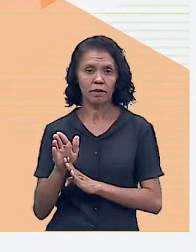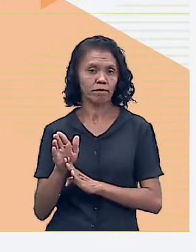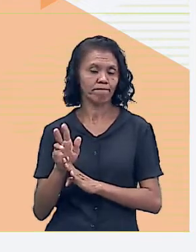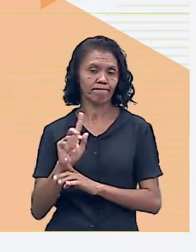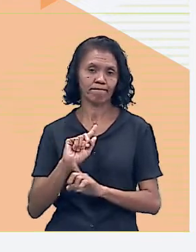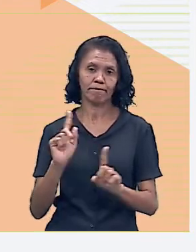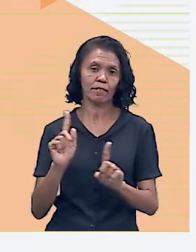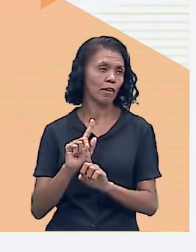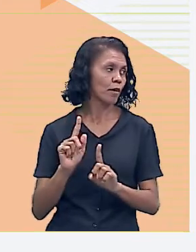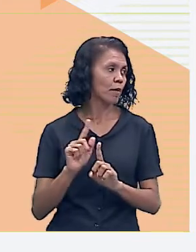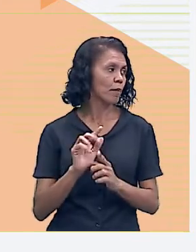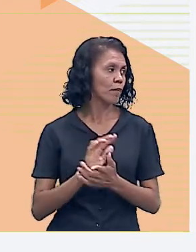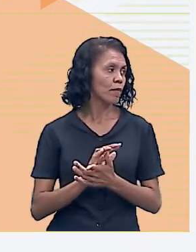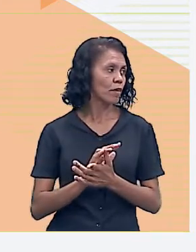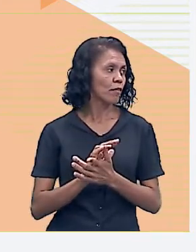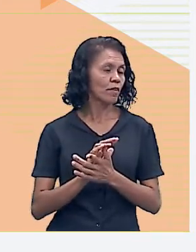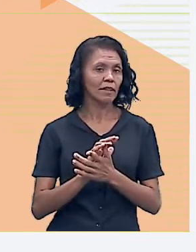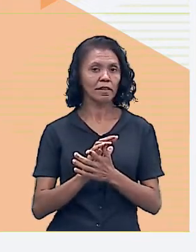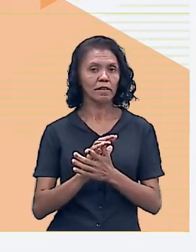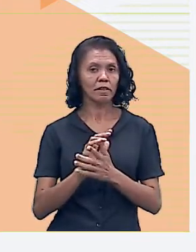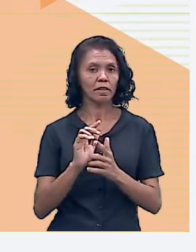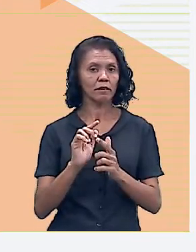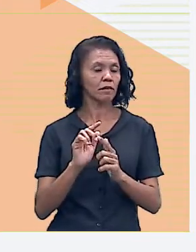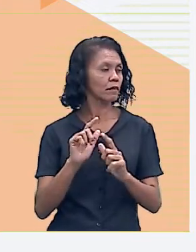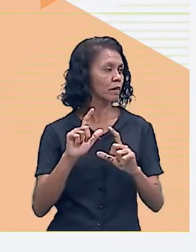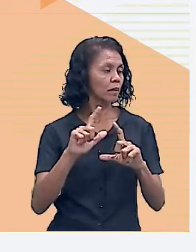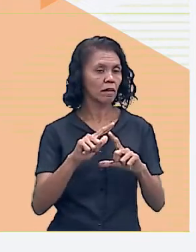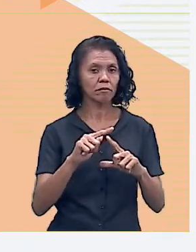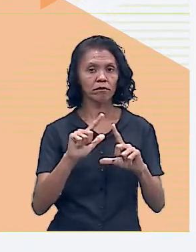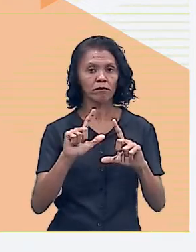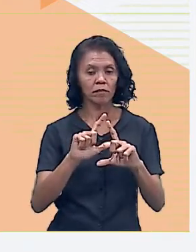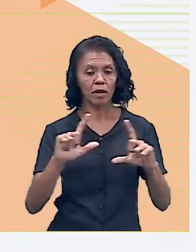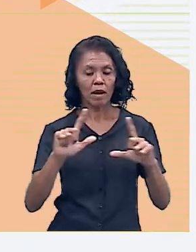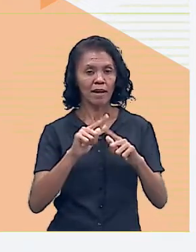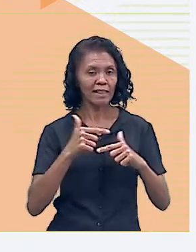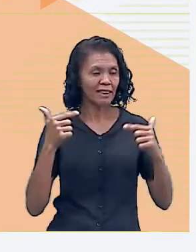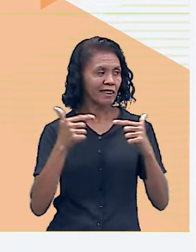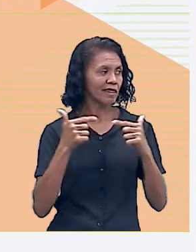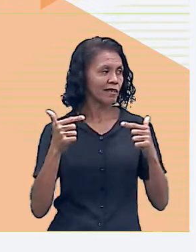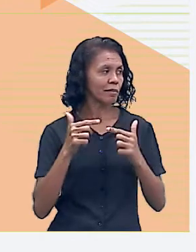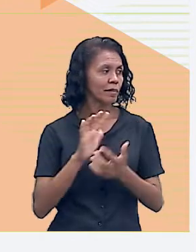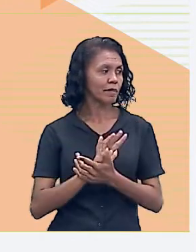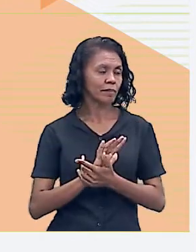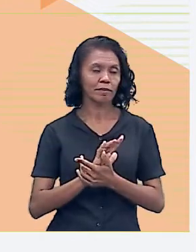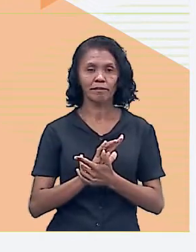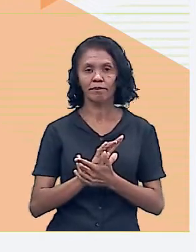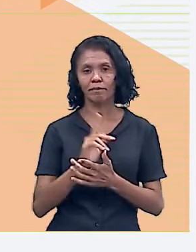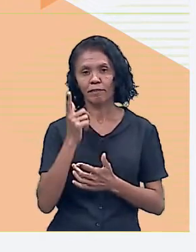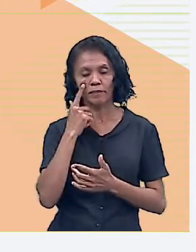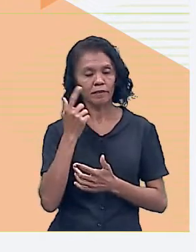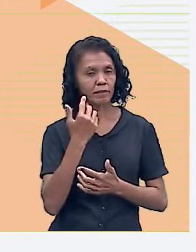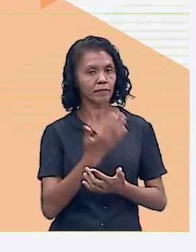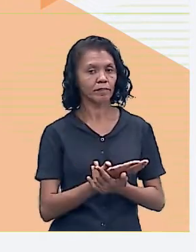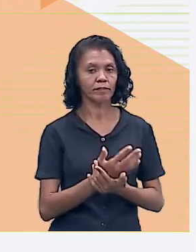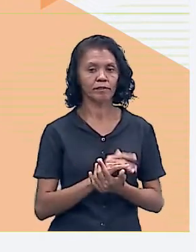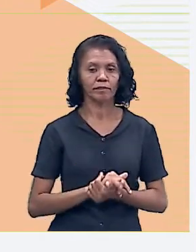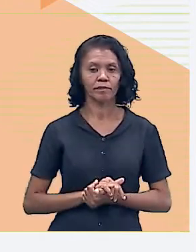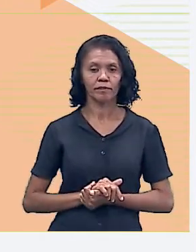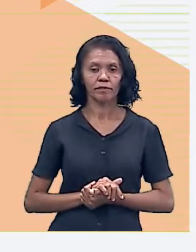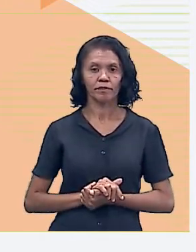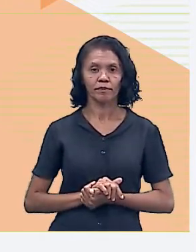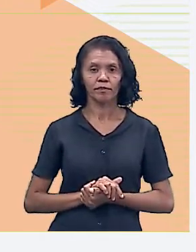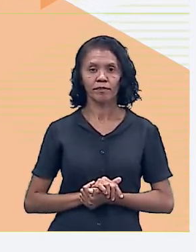Olha que o meme olha aqui atenção para o meme e fala mais que mil palavras professor para quê que eu vou usar